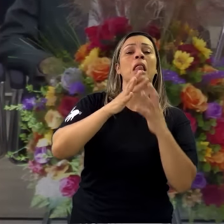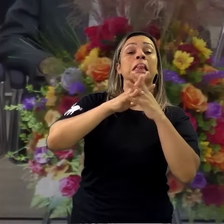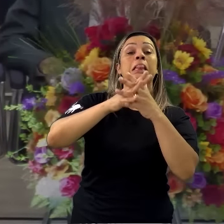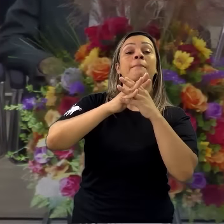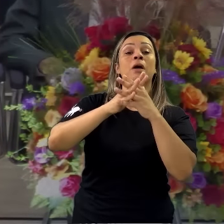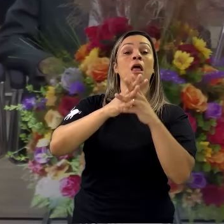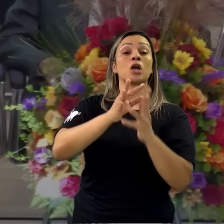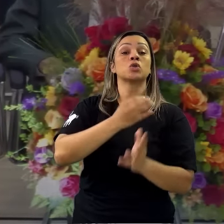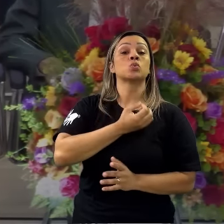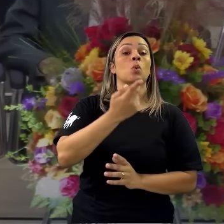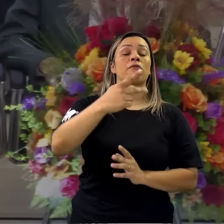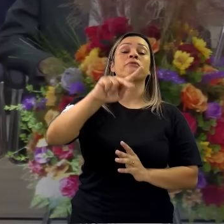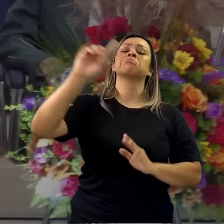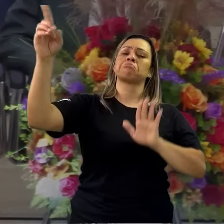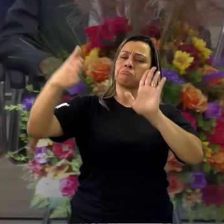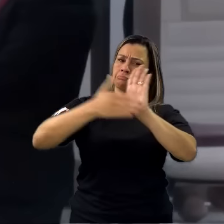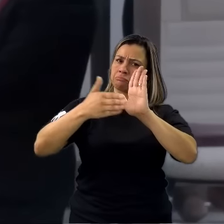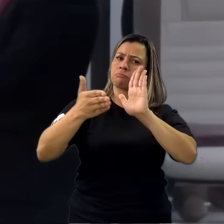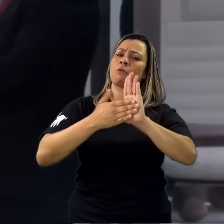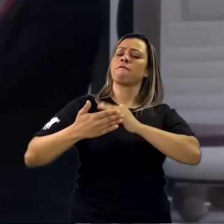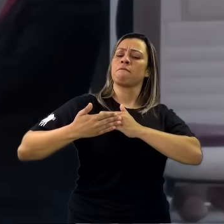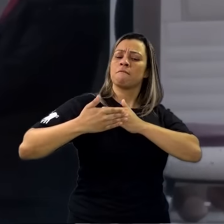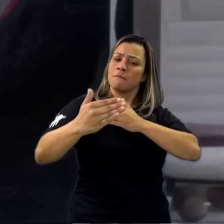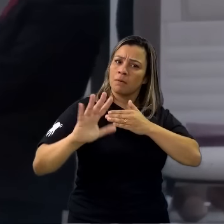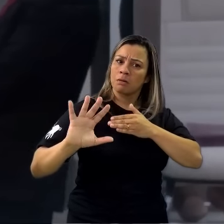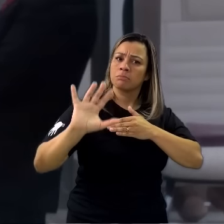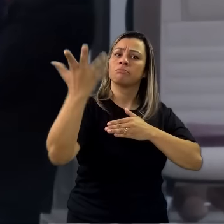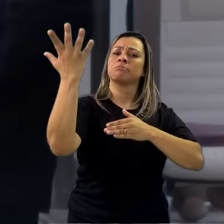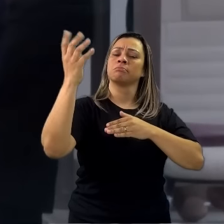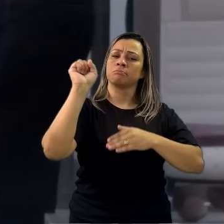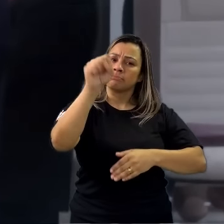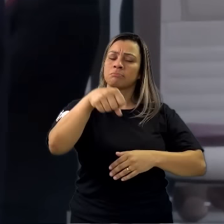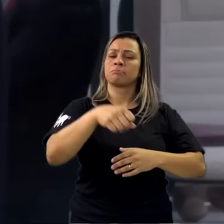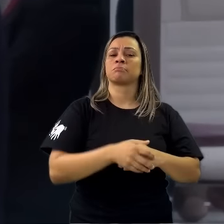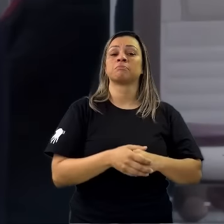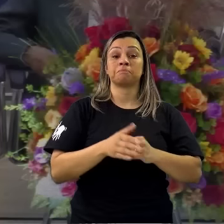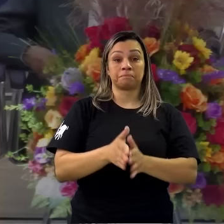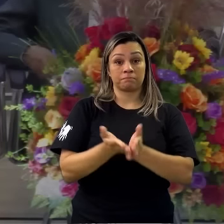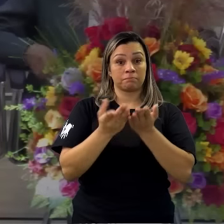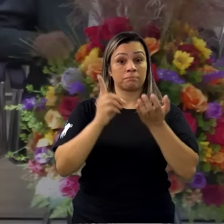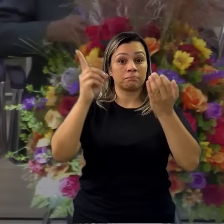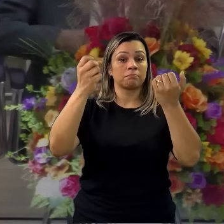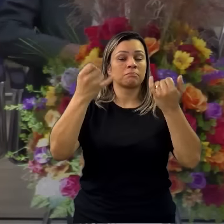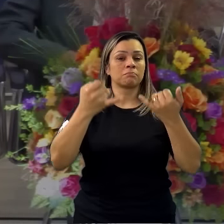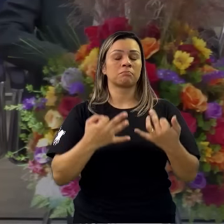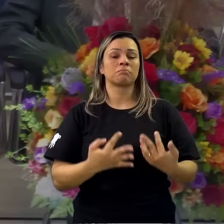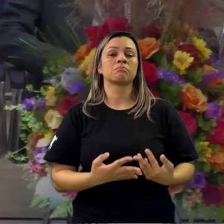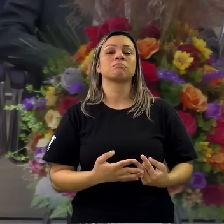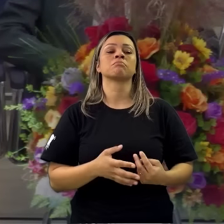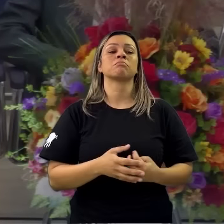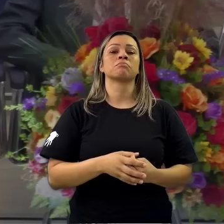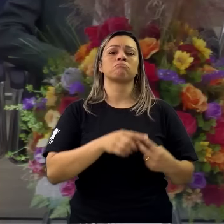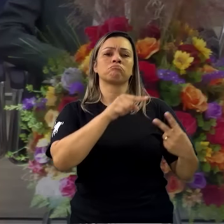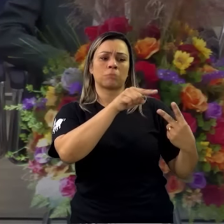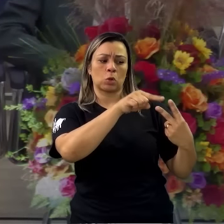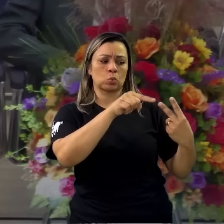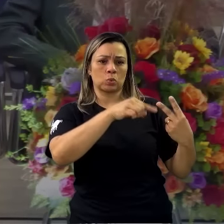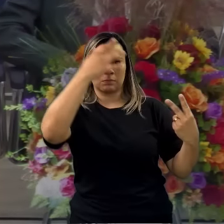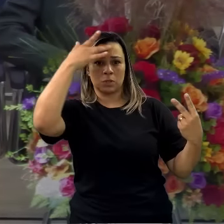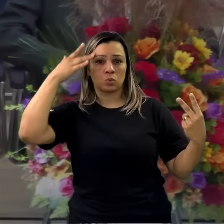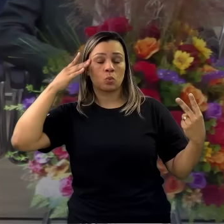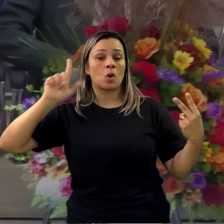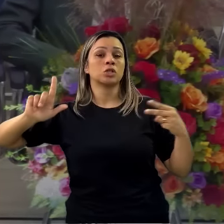através da tua vida e da tua casa glórias ao nome de Jesus a Bíblia vai dizer que eles estão sendo perseguidos por esse